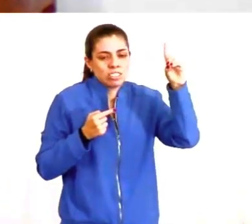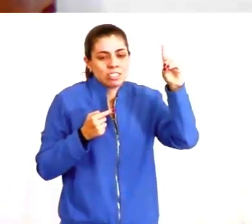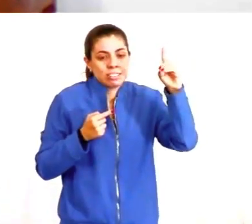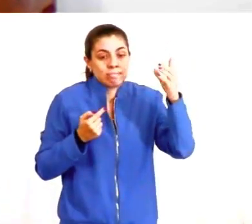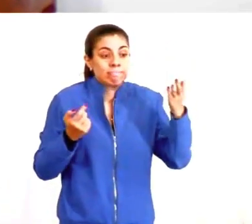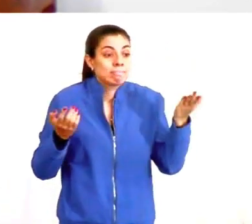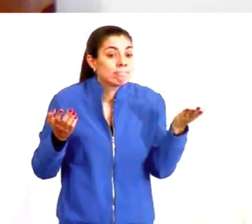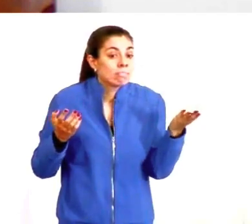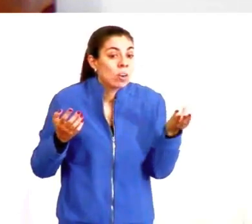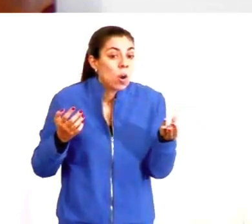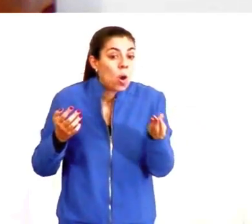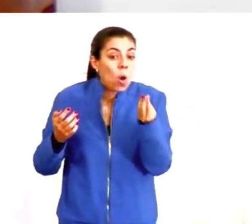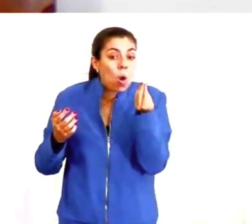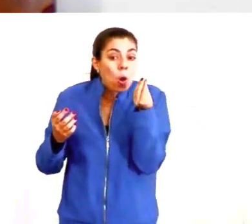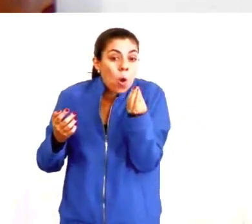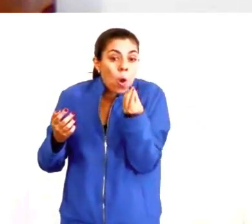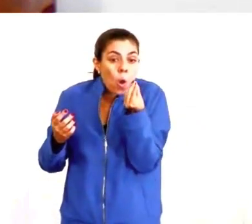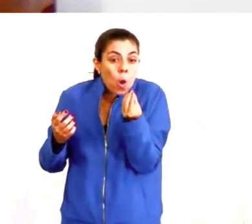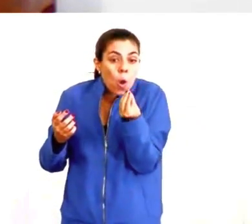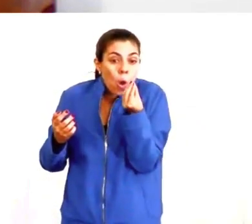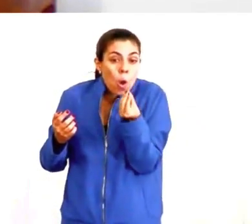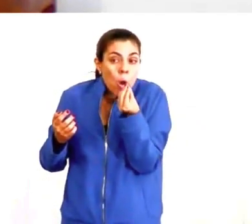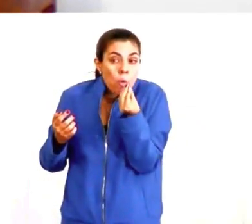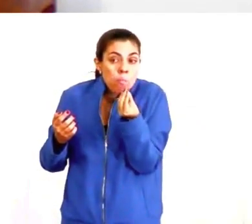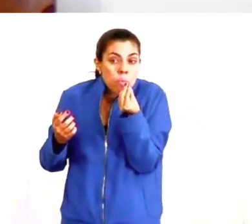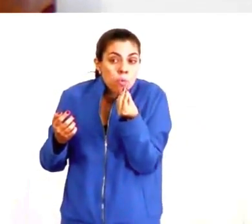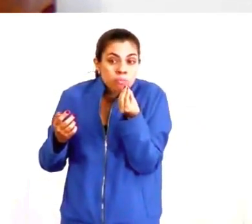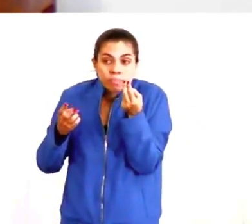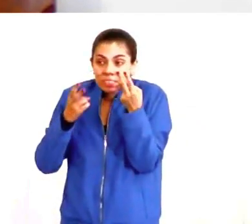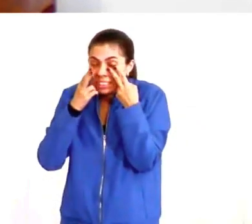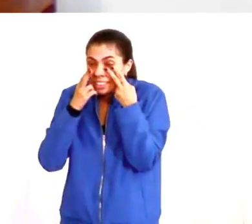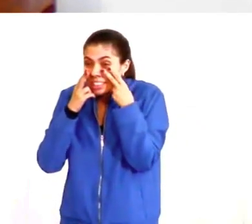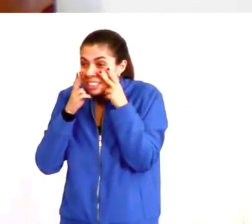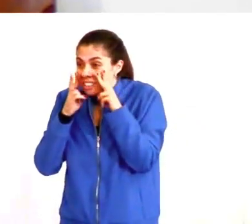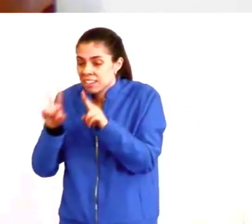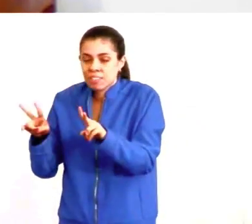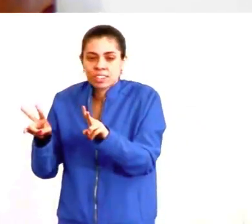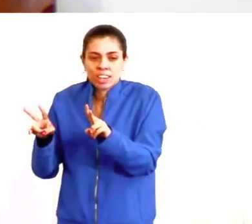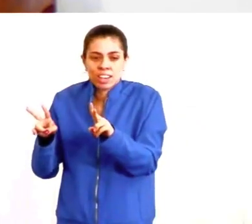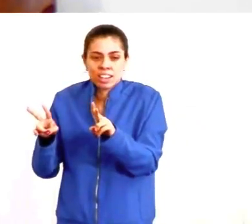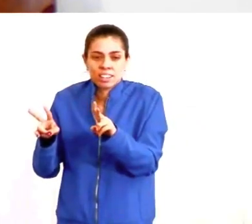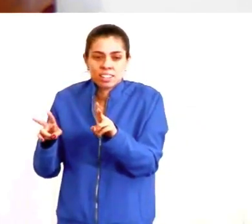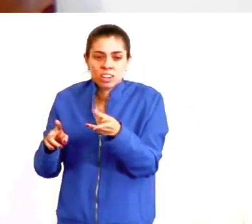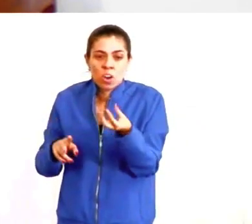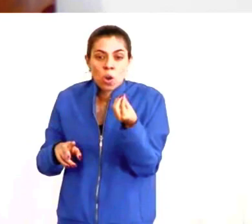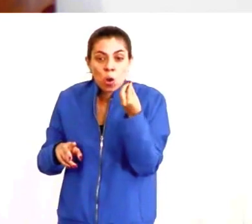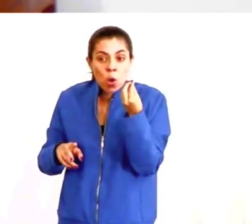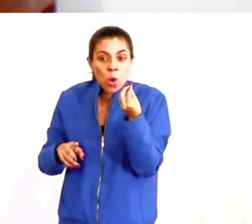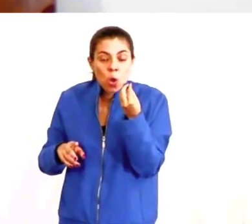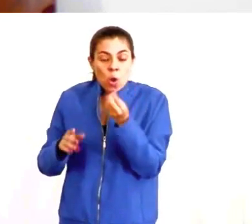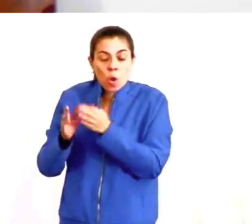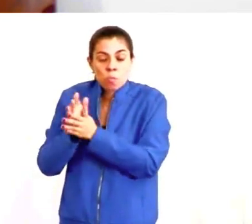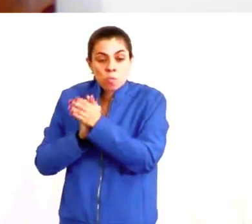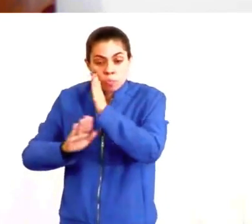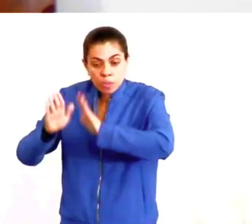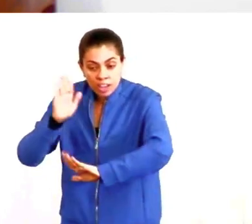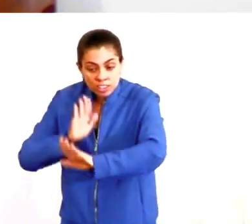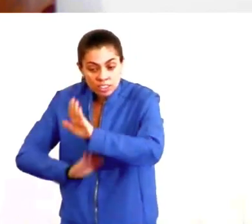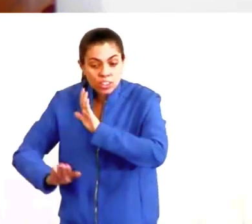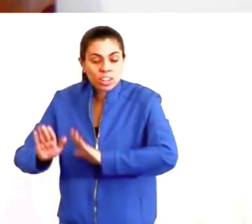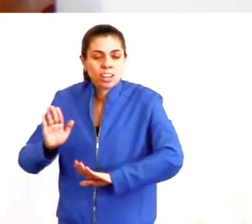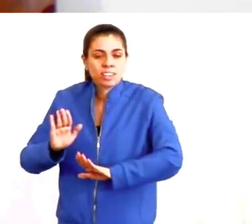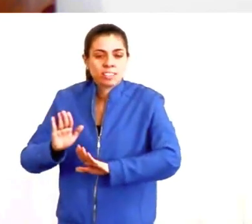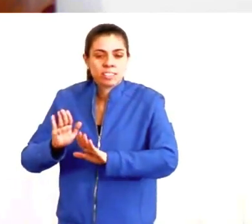fazemos discípulos, nós também não testemunhamos ao mundo, nós também não dizemos ao mundo, adore ao único, ao